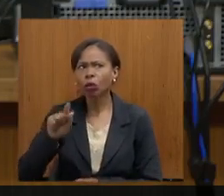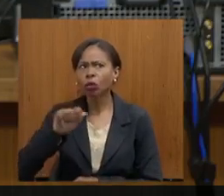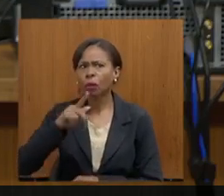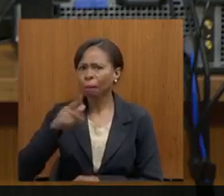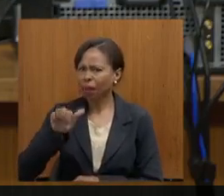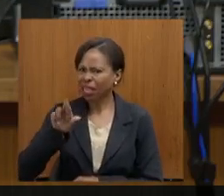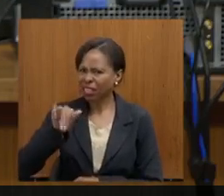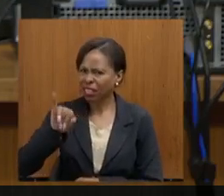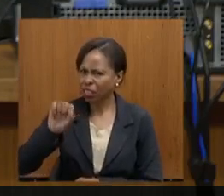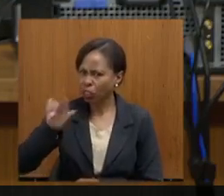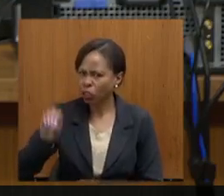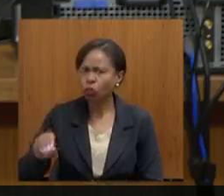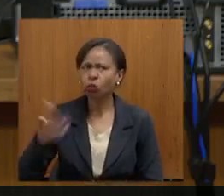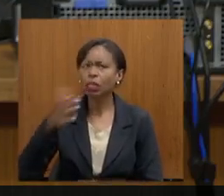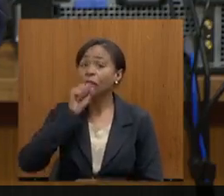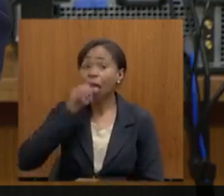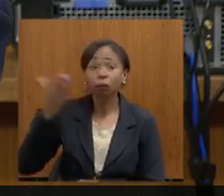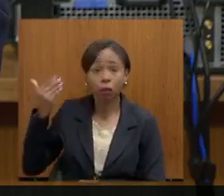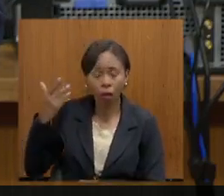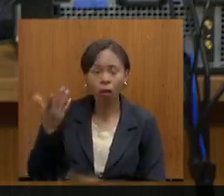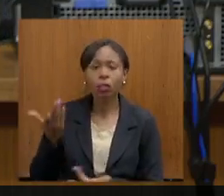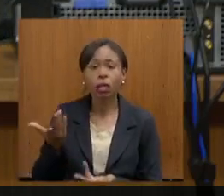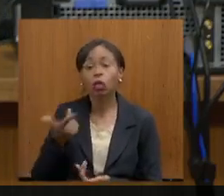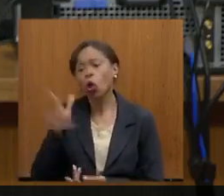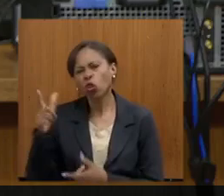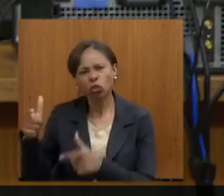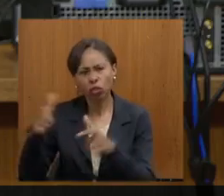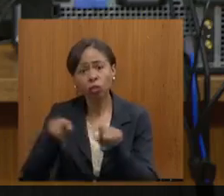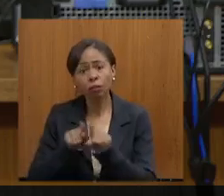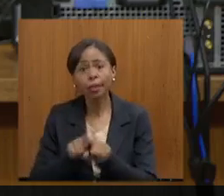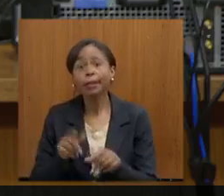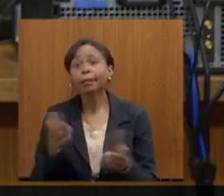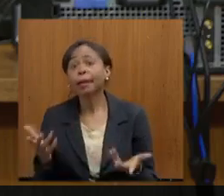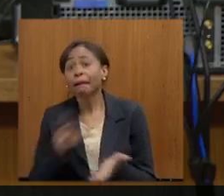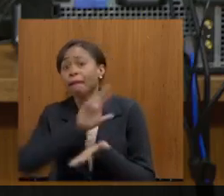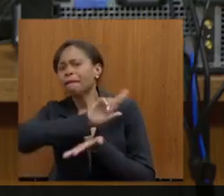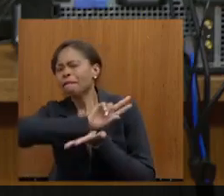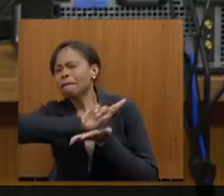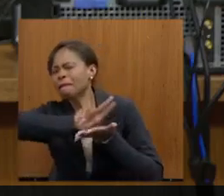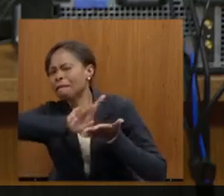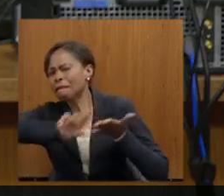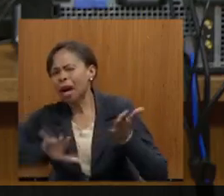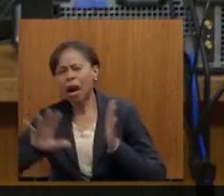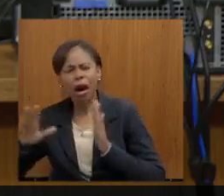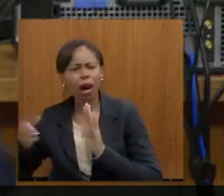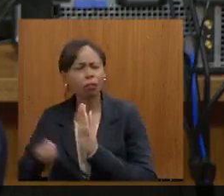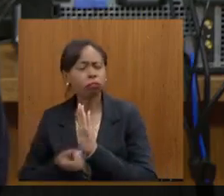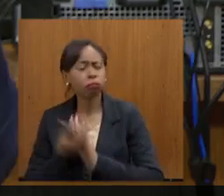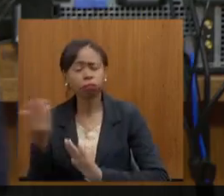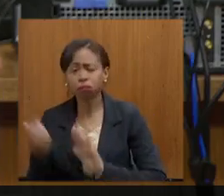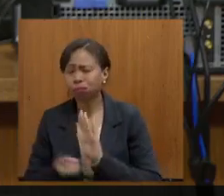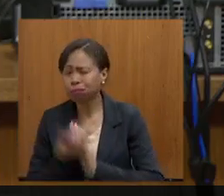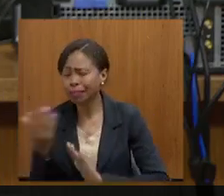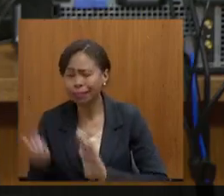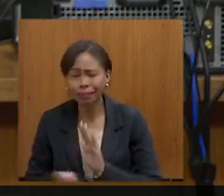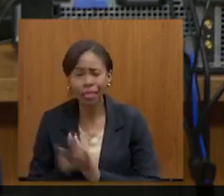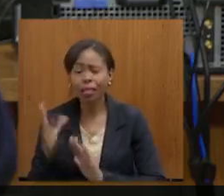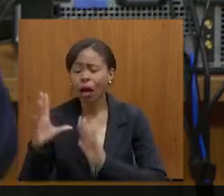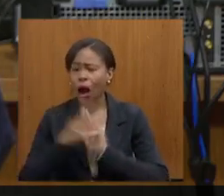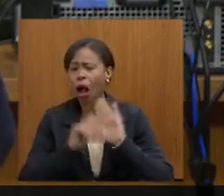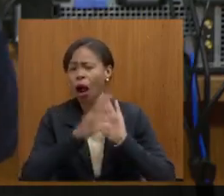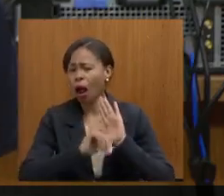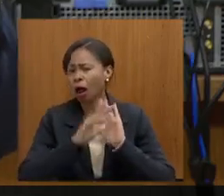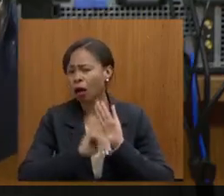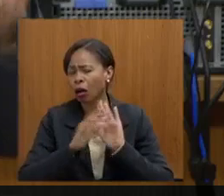bem Araxá e agora vamos fazer outras regionais o que já é de quadrilha que já foram desmanteladas não é pouco não porque porque tem foco